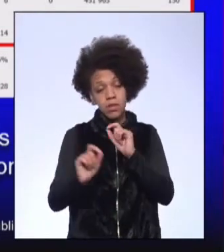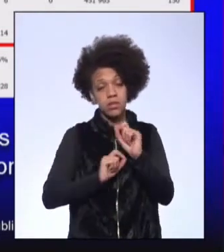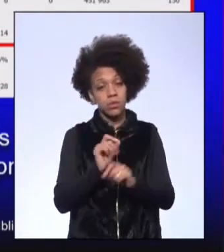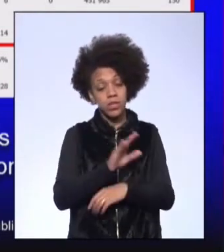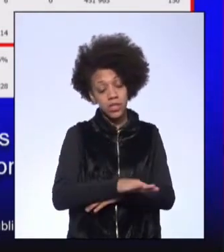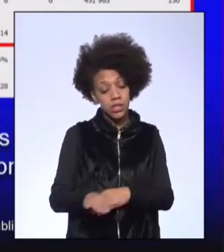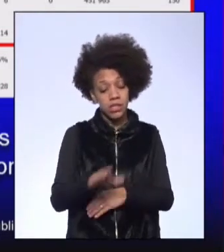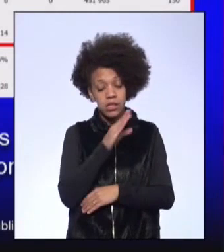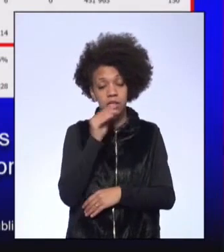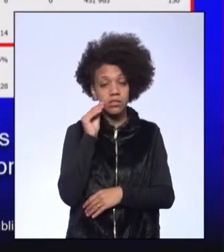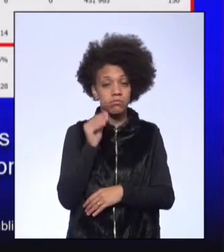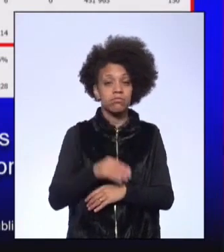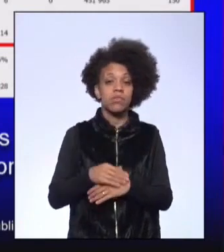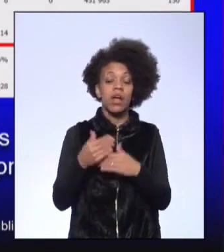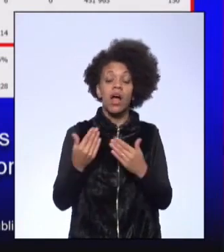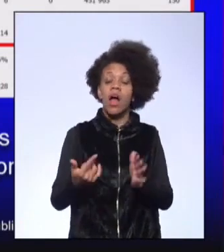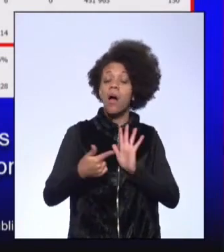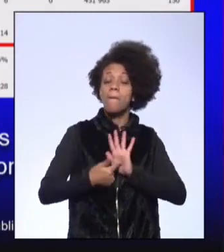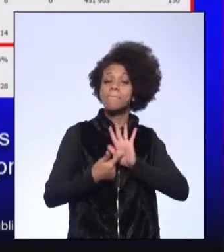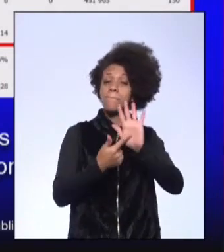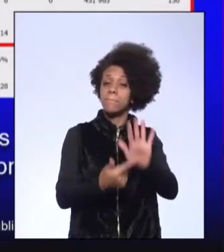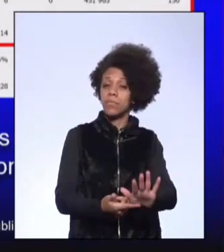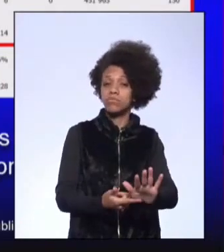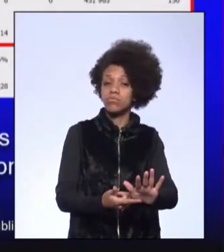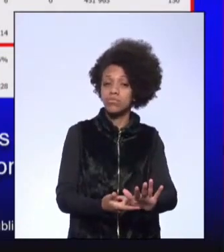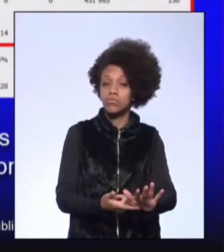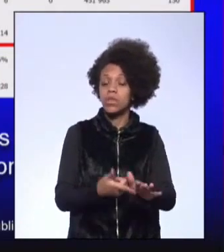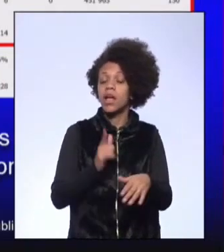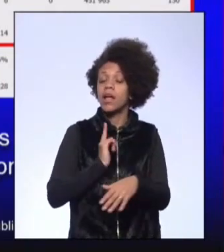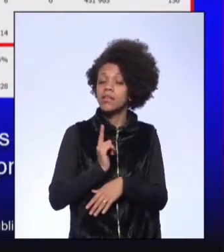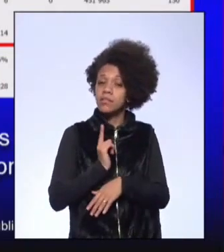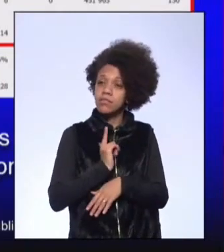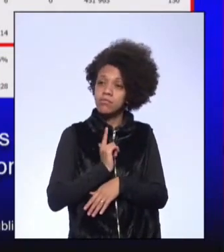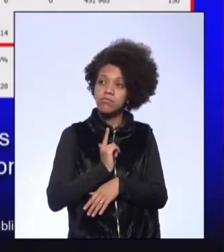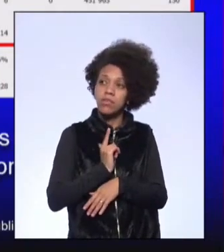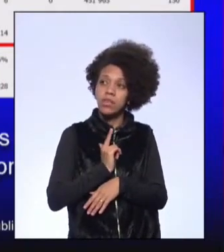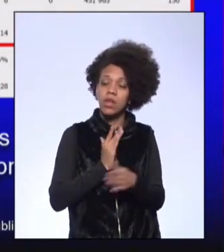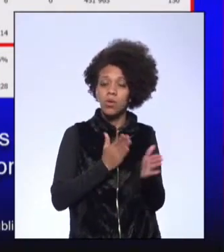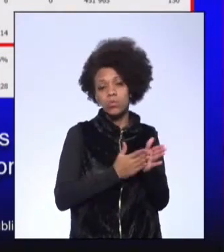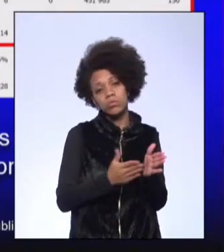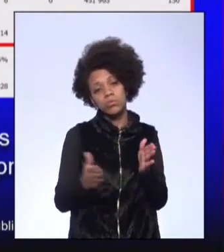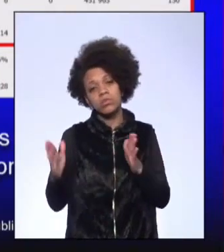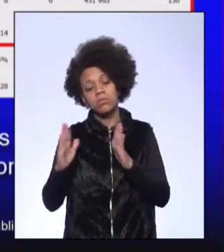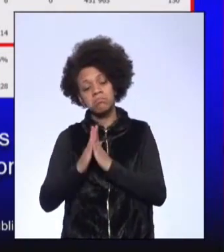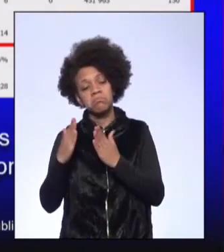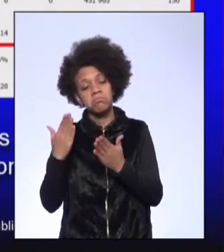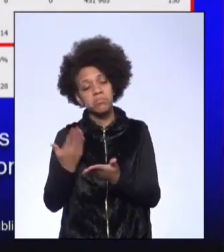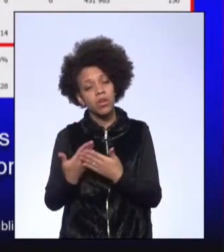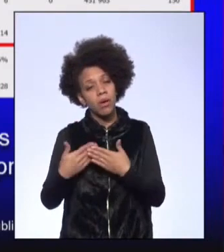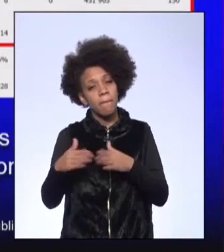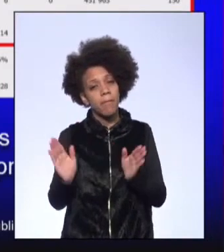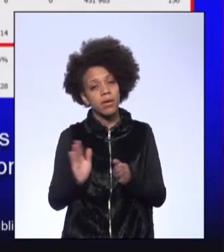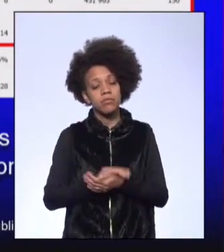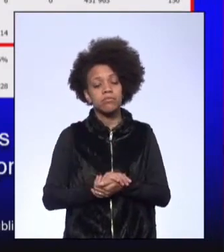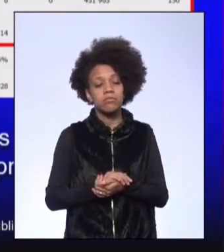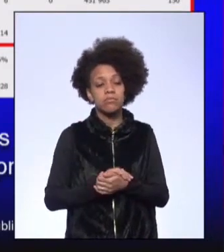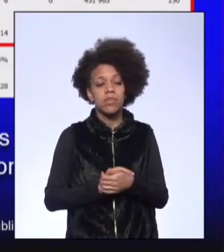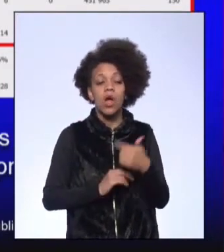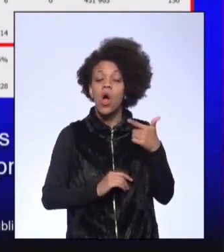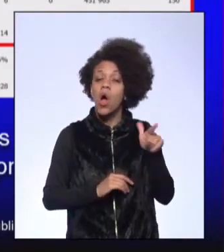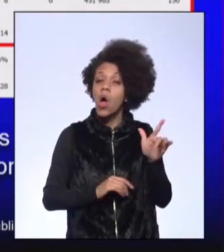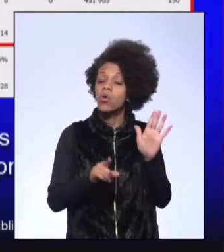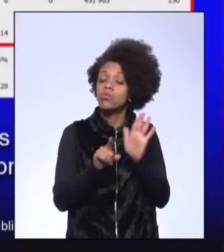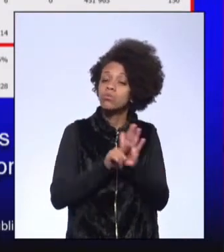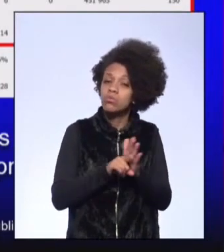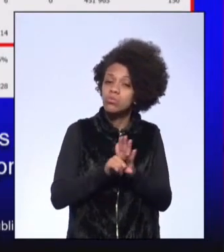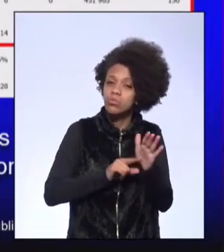crianças e adolescentes, a despeito da Suécia ter tido, vamos dizer, o tempo todo as escolas abertas. Outro estudo interessante